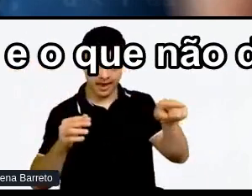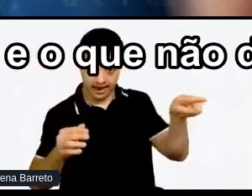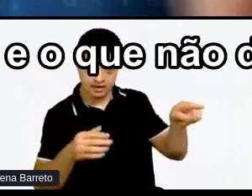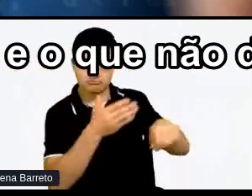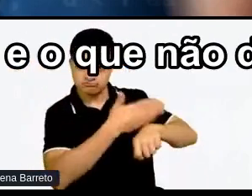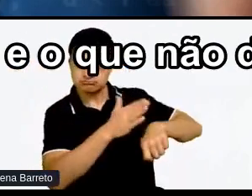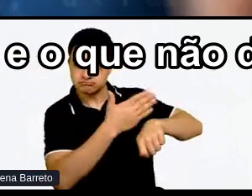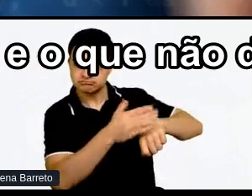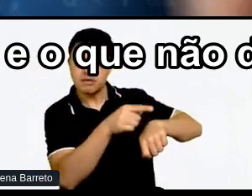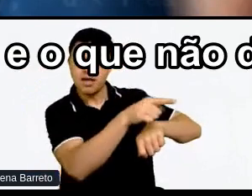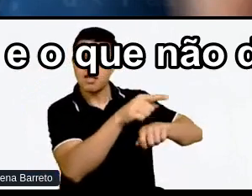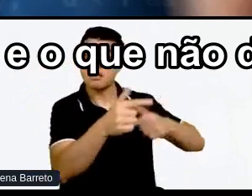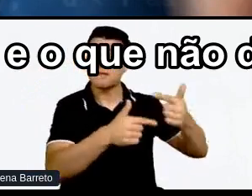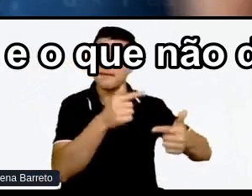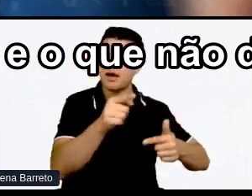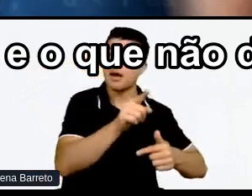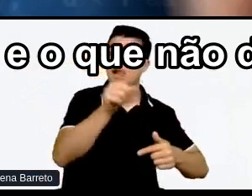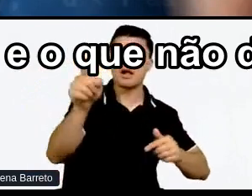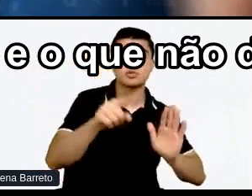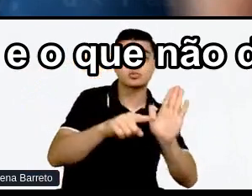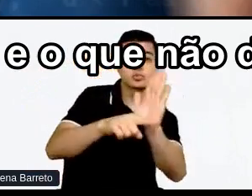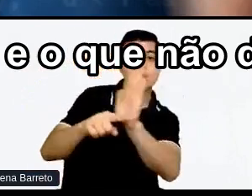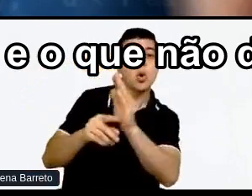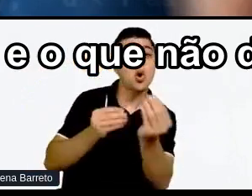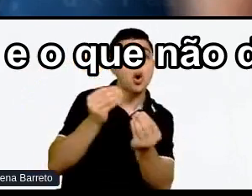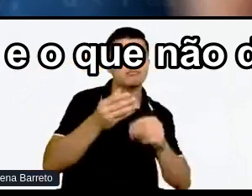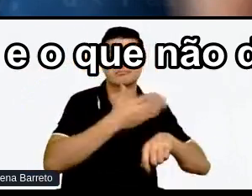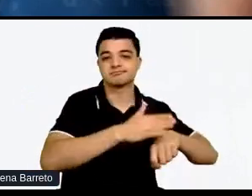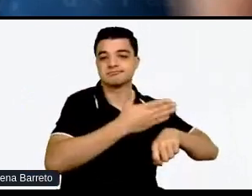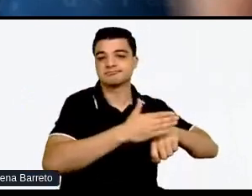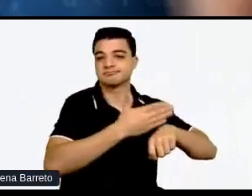deu certo e o que não deu certo no Hackathon Social.